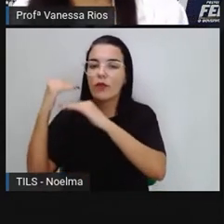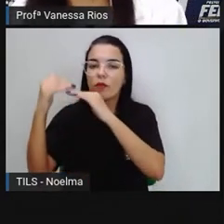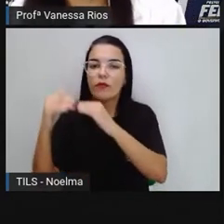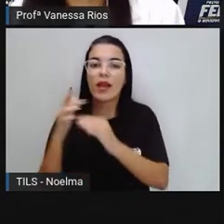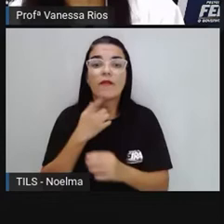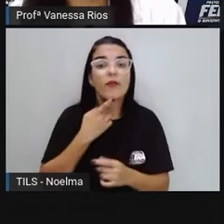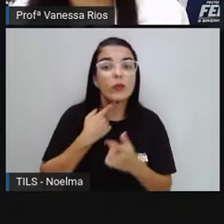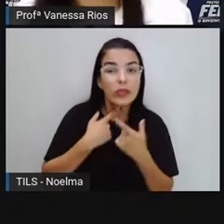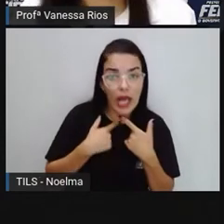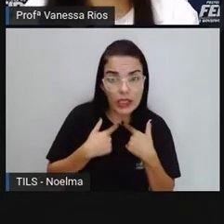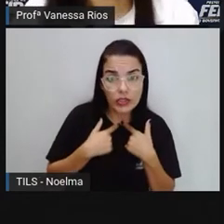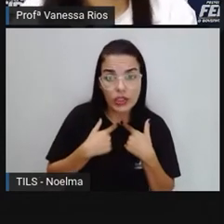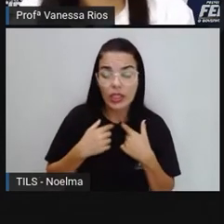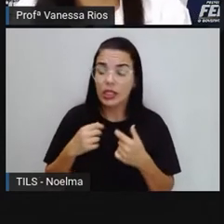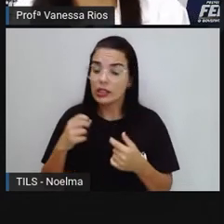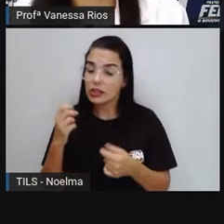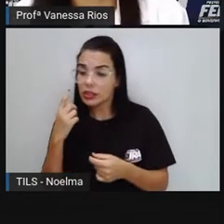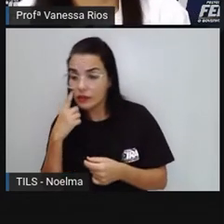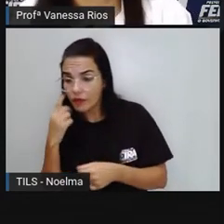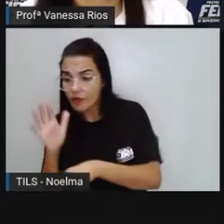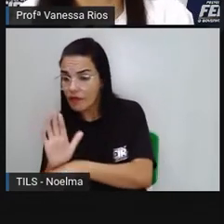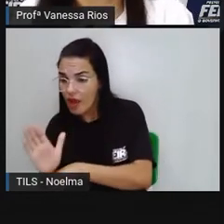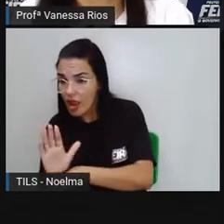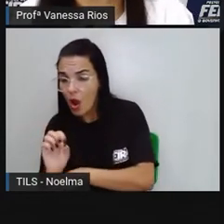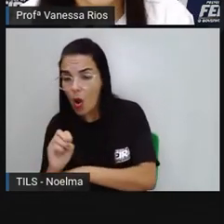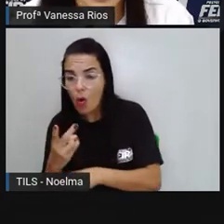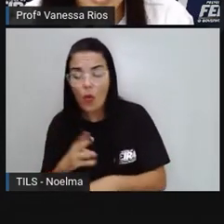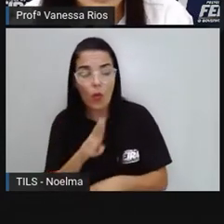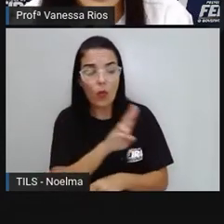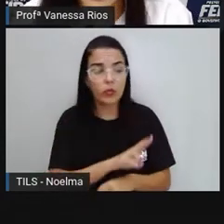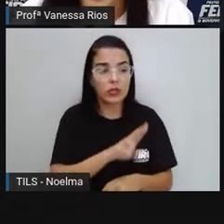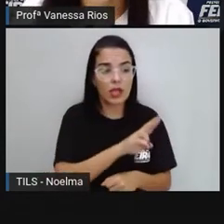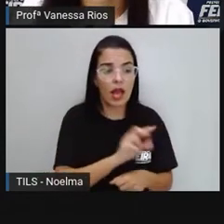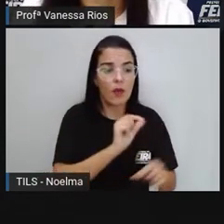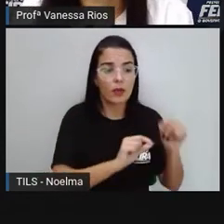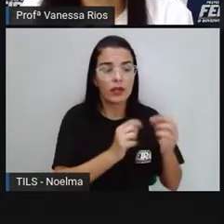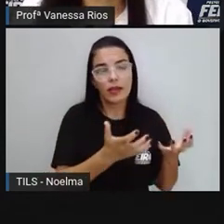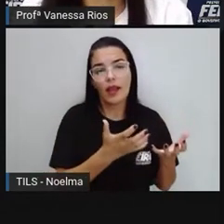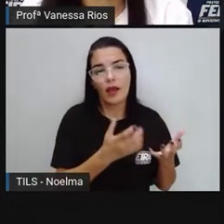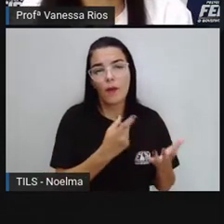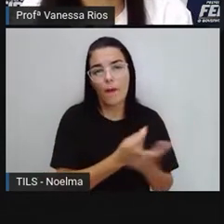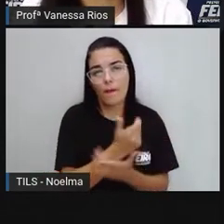ou não em assistir ou usar aquilo que está sendo resenhado.